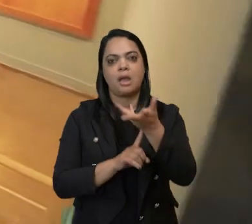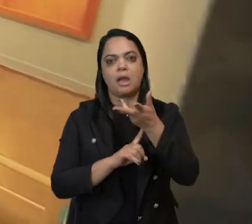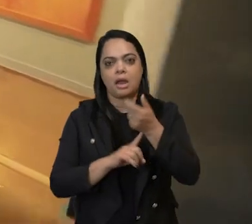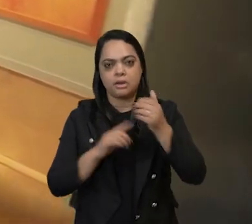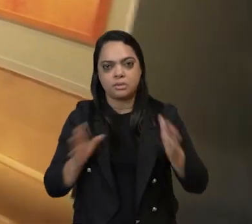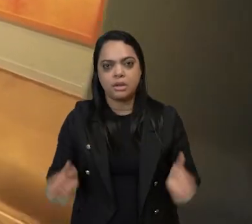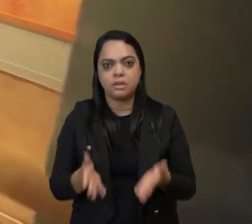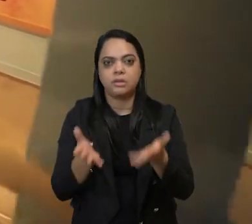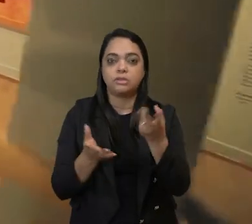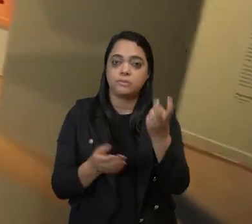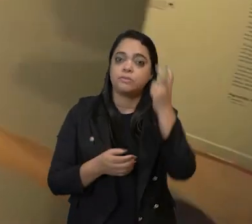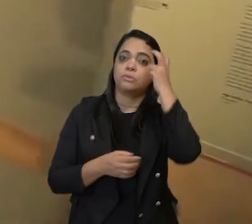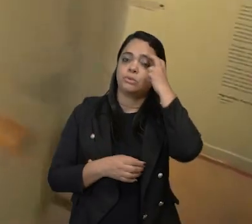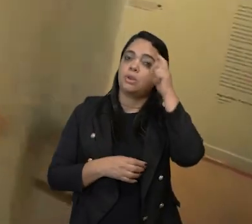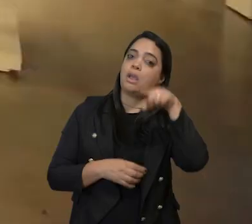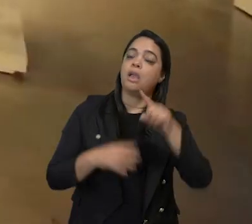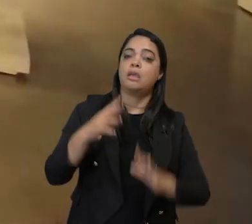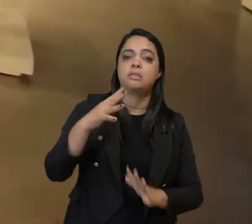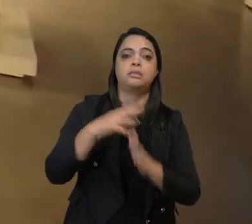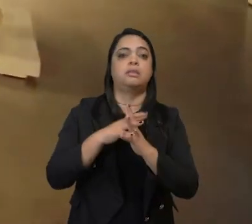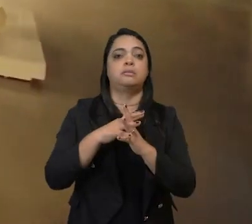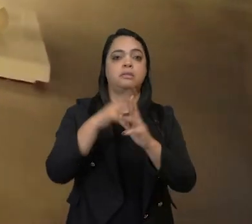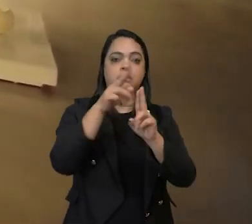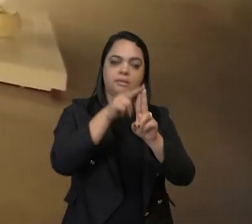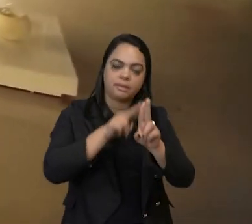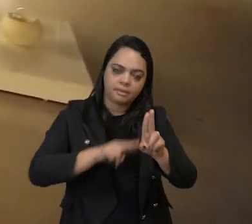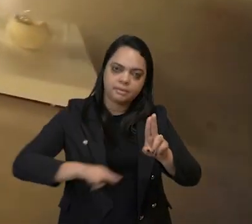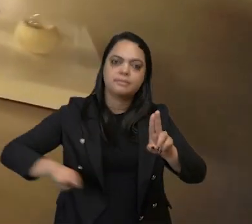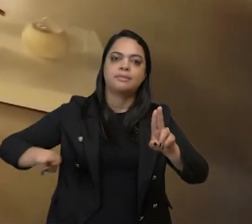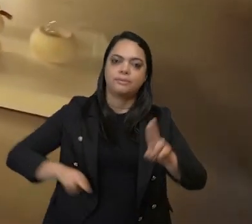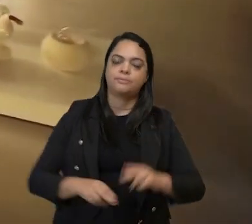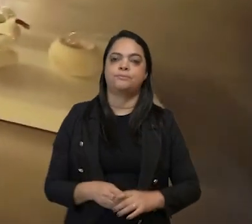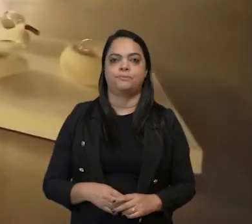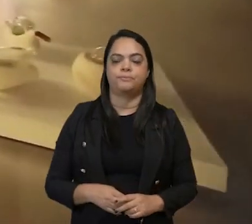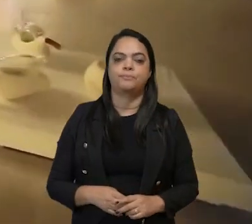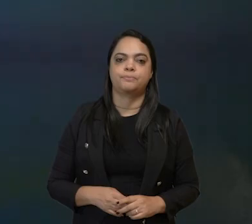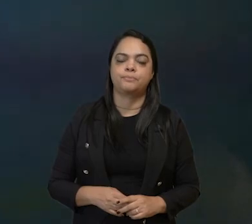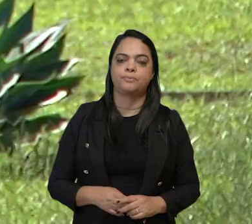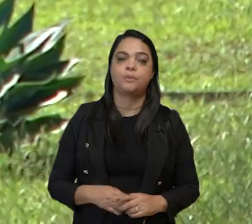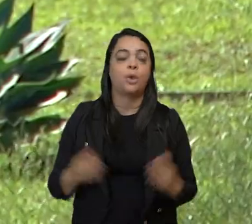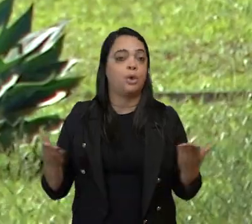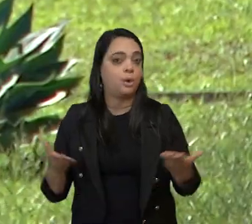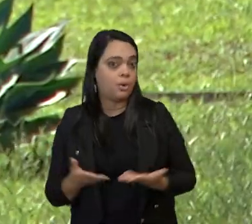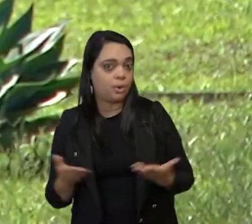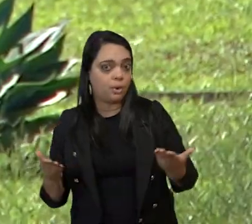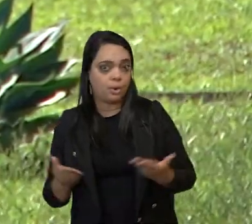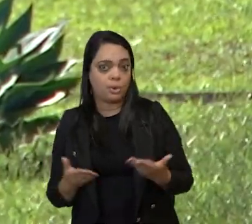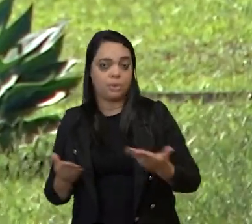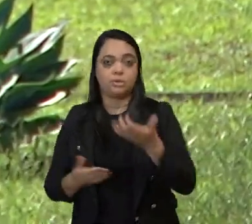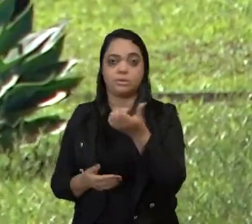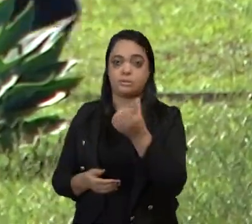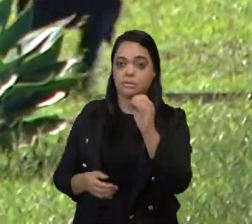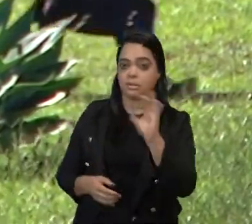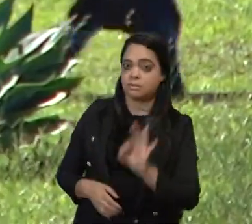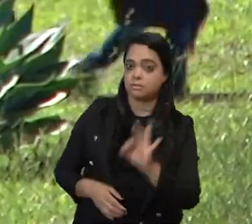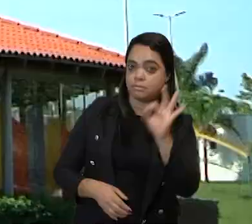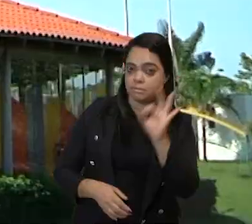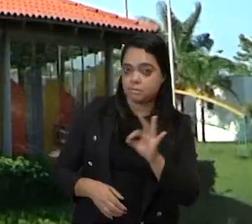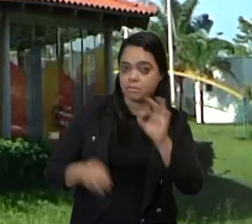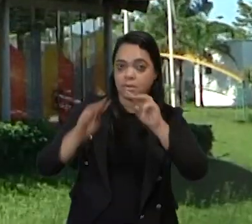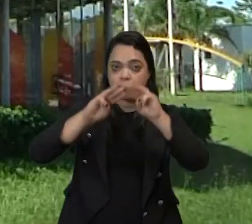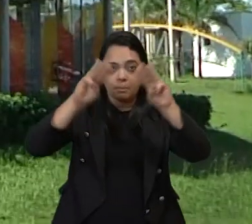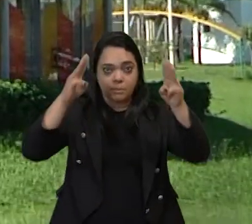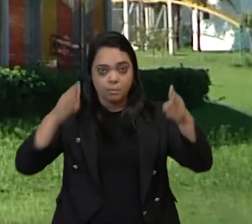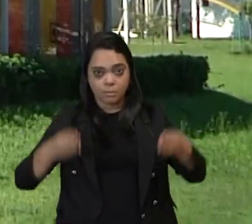arte fomento a cultura são um dos destaques da Universidade Federal de Uberlândia hoje mais de